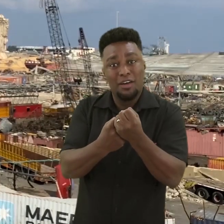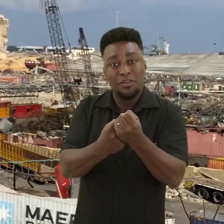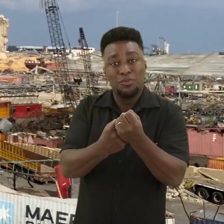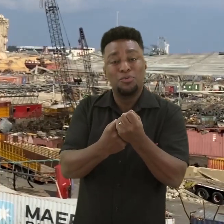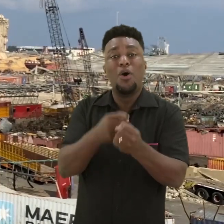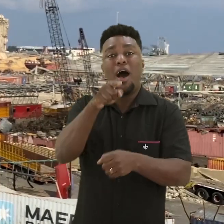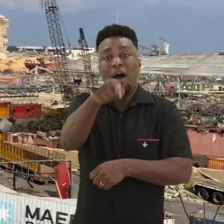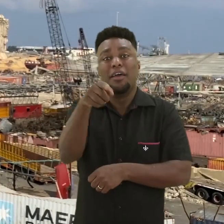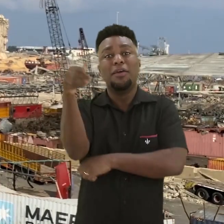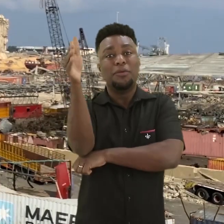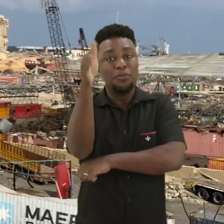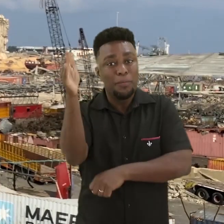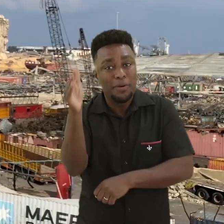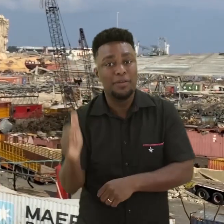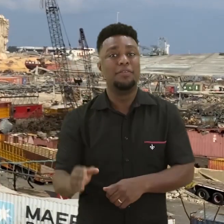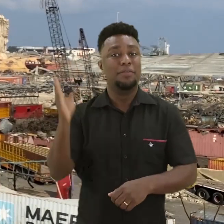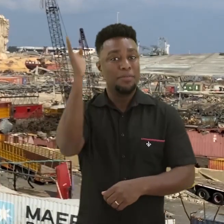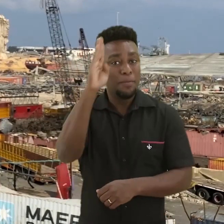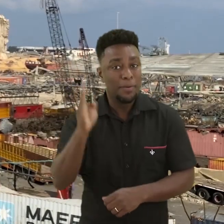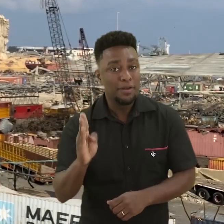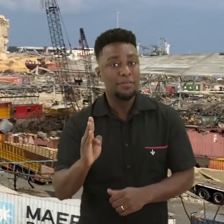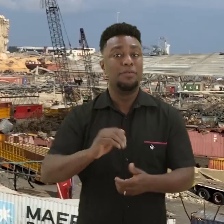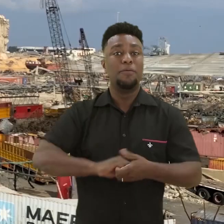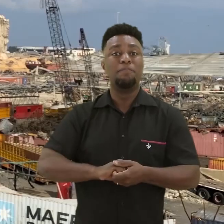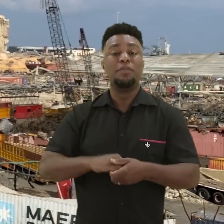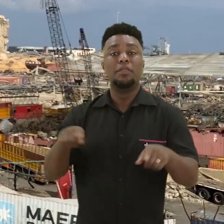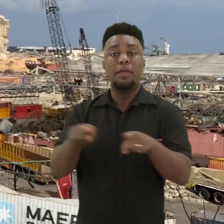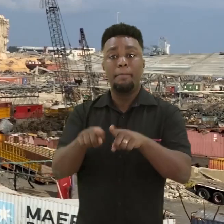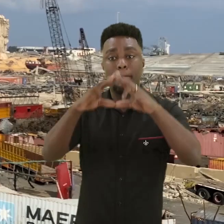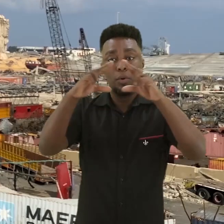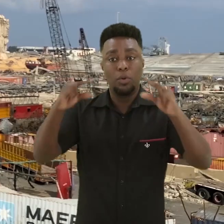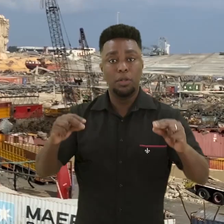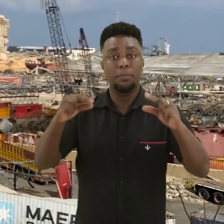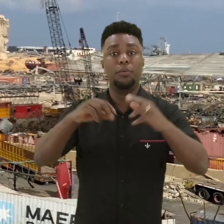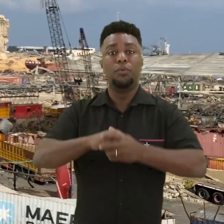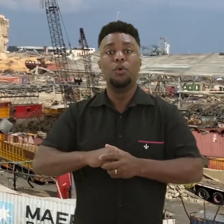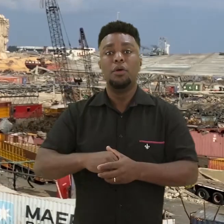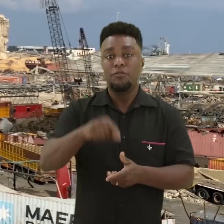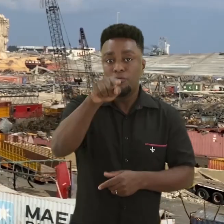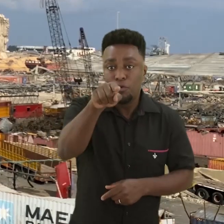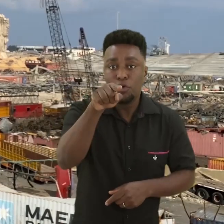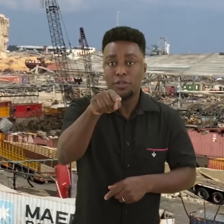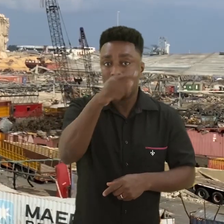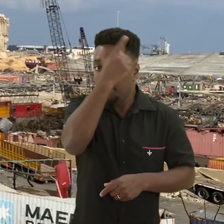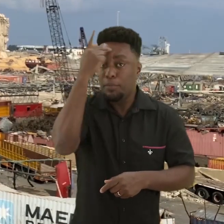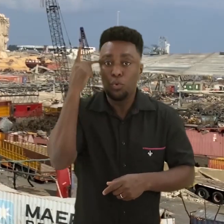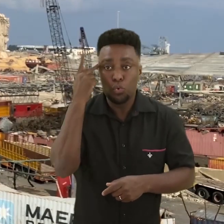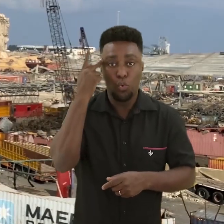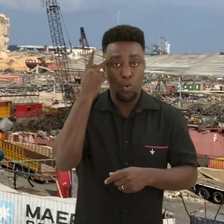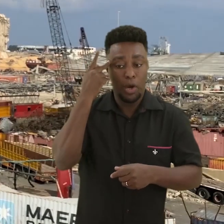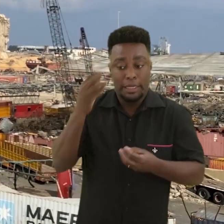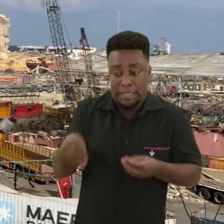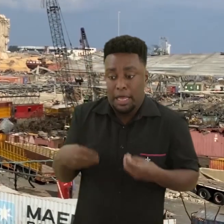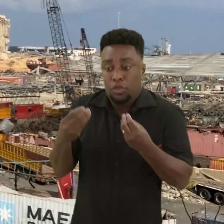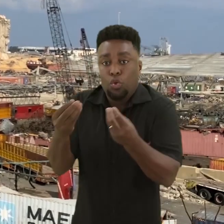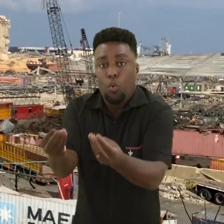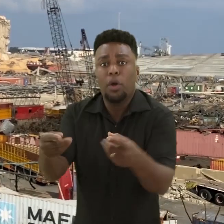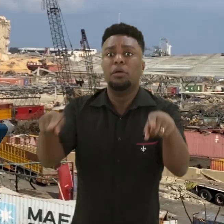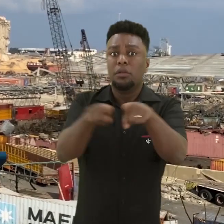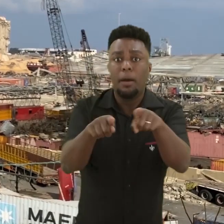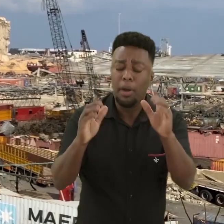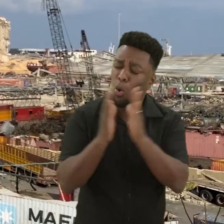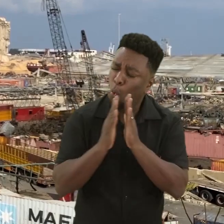campanha aí no Brasil, Juntos pelo Líbano. E é claro, eu não posso esquecer de você, aquele que está doando e que